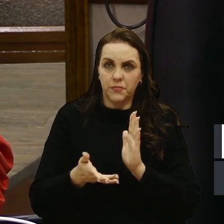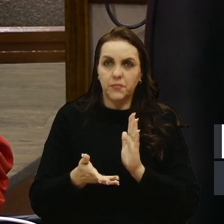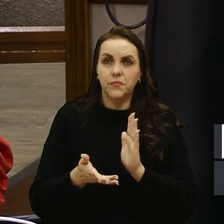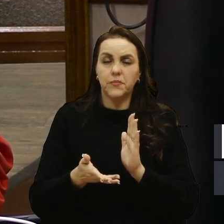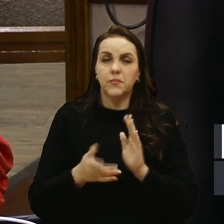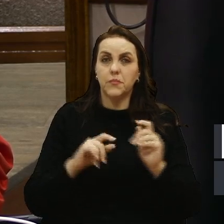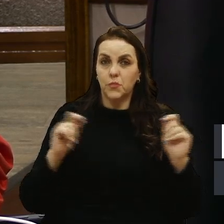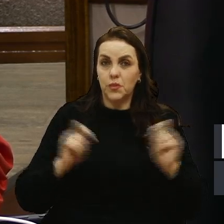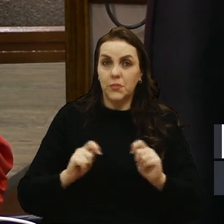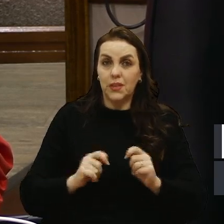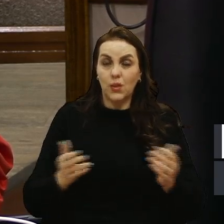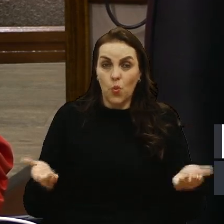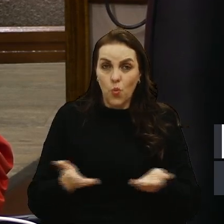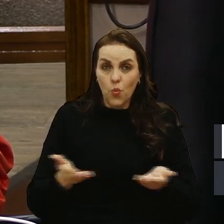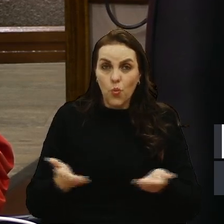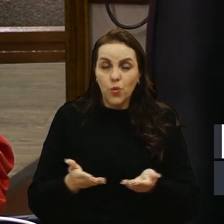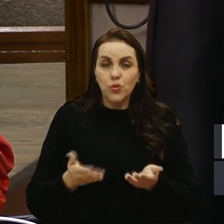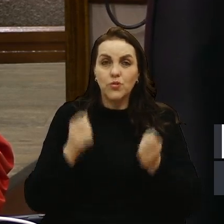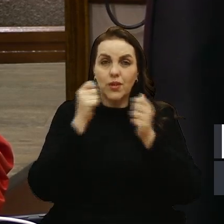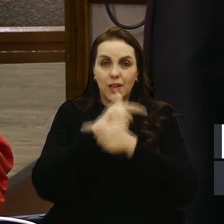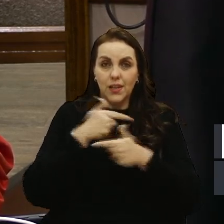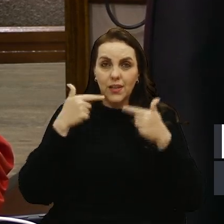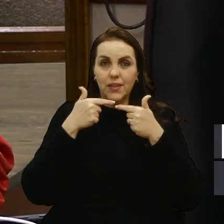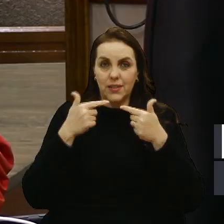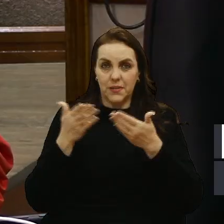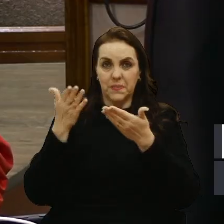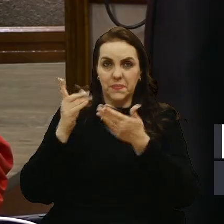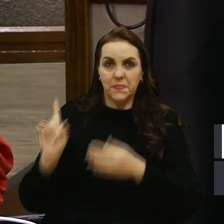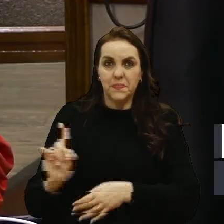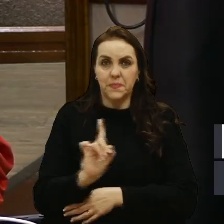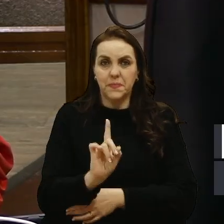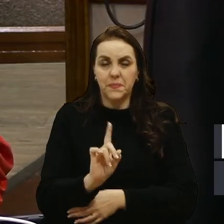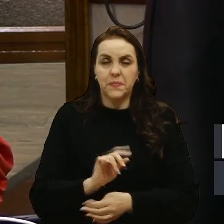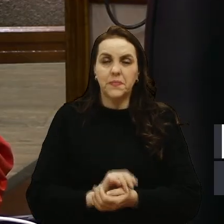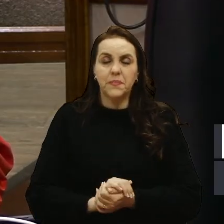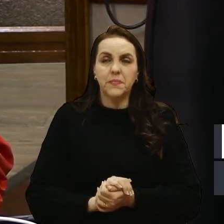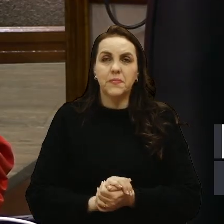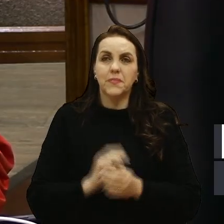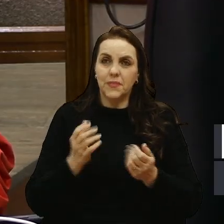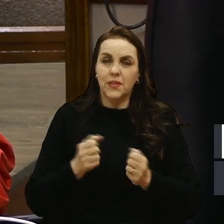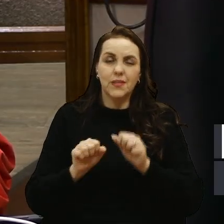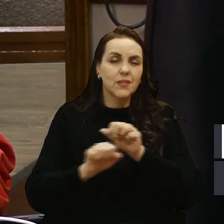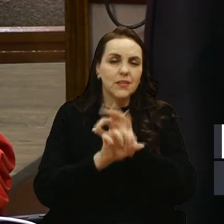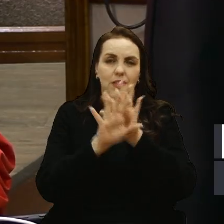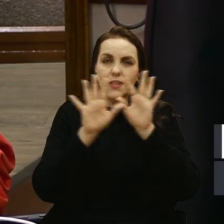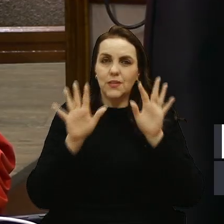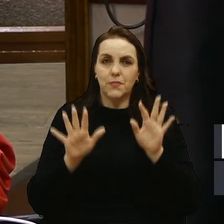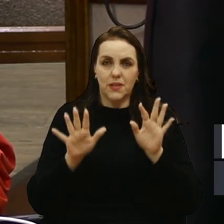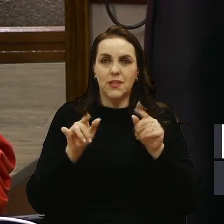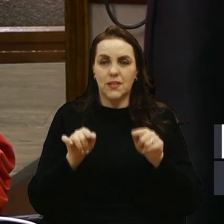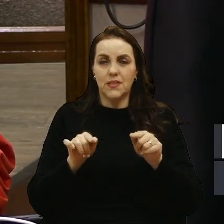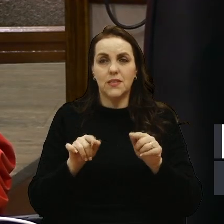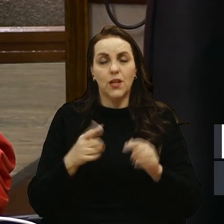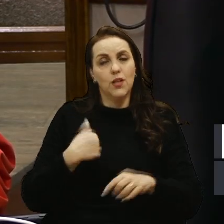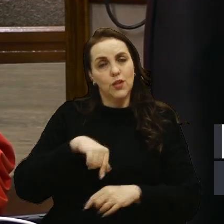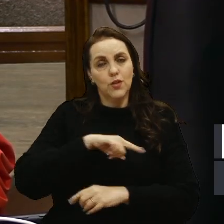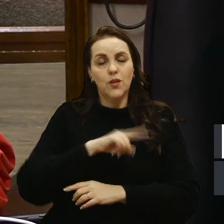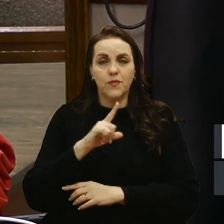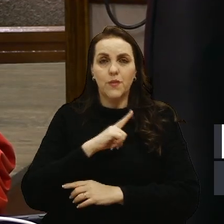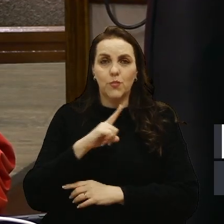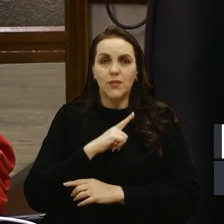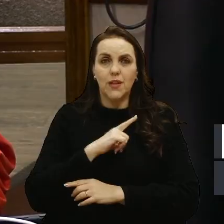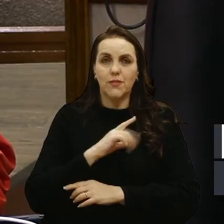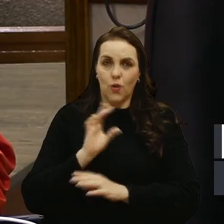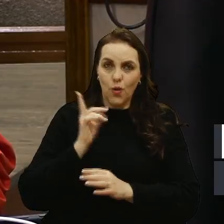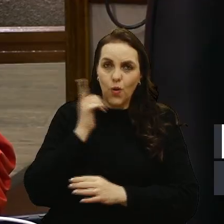que hoje nós tivéssemos a alegria do senhor estar aqui trazendo com muita transparência que nós teremos um sinal